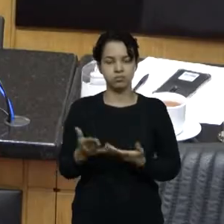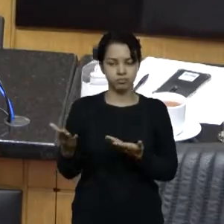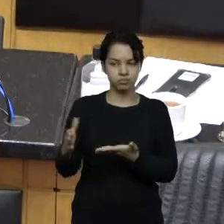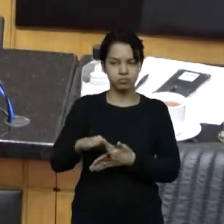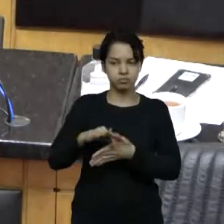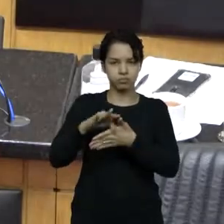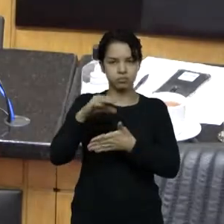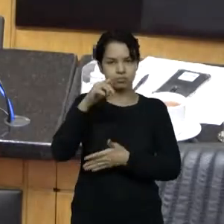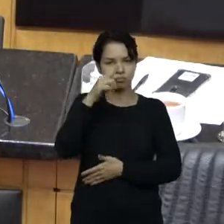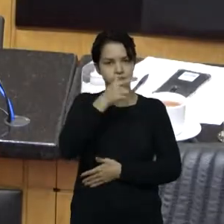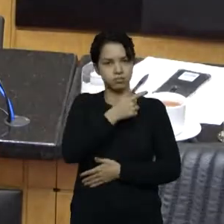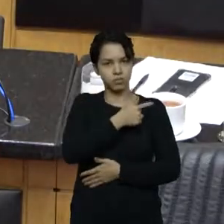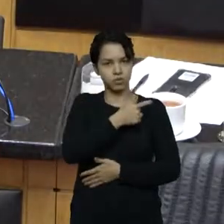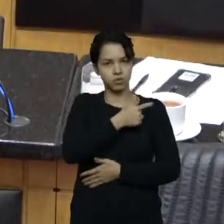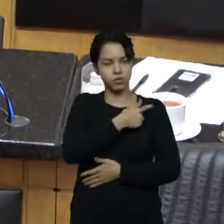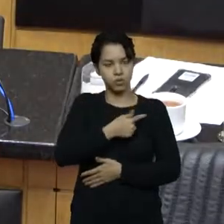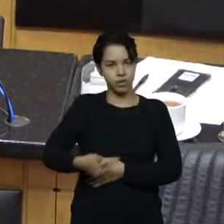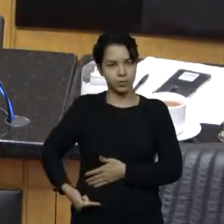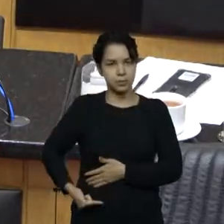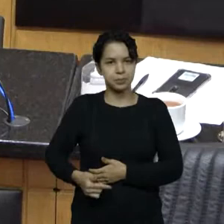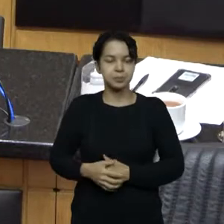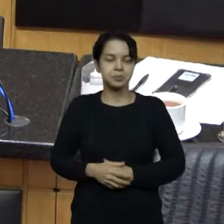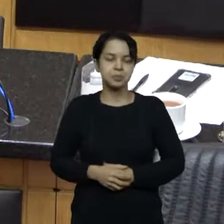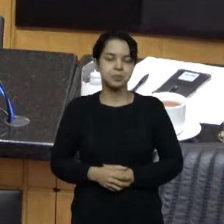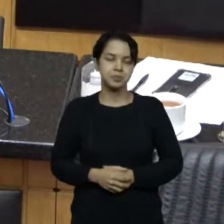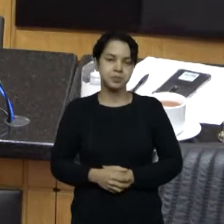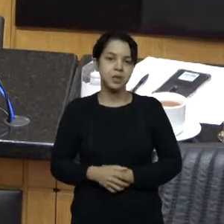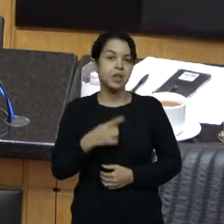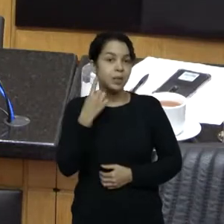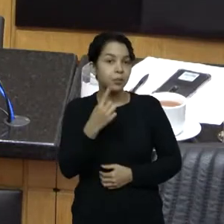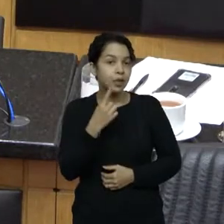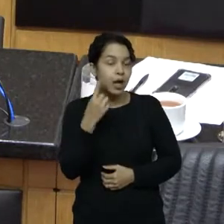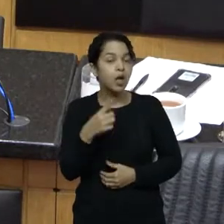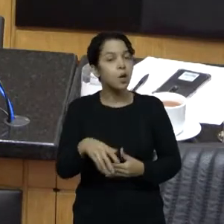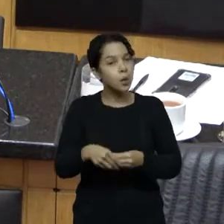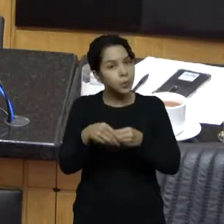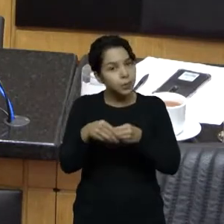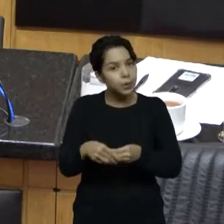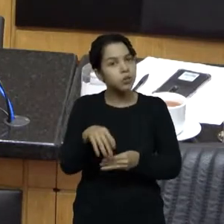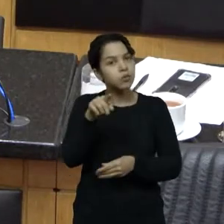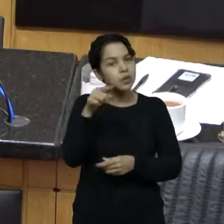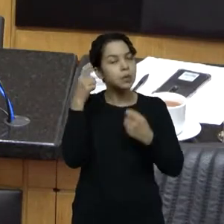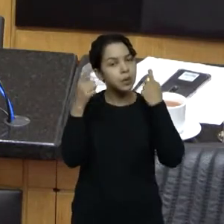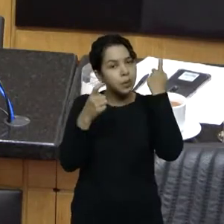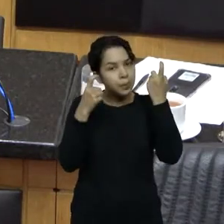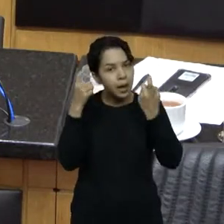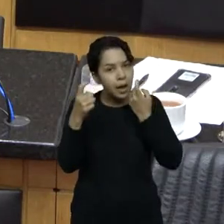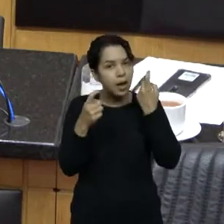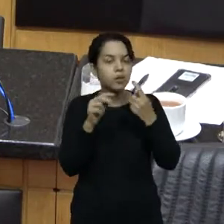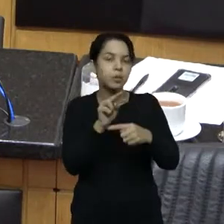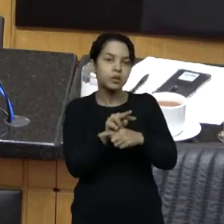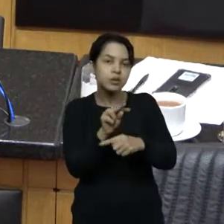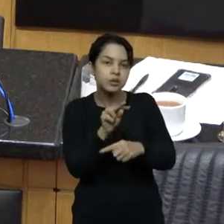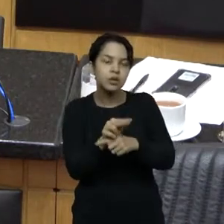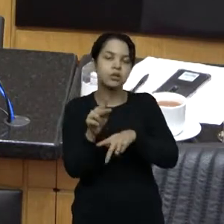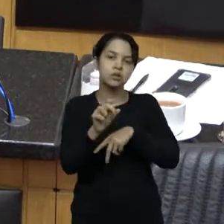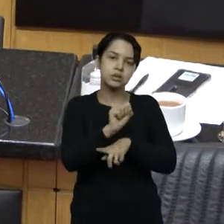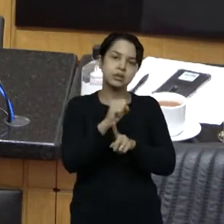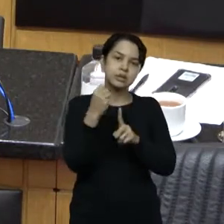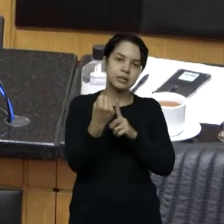o deputado Ivan eu li cumprimento pela preocupação aí com relação à proteção da sociedade Catarinense